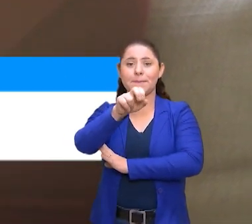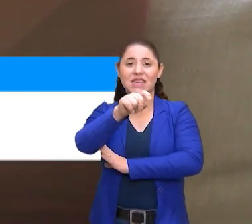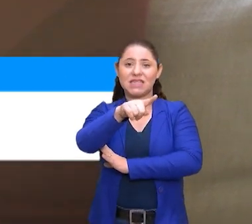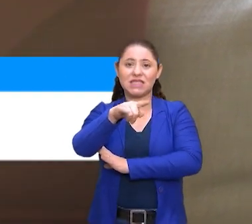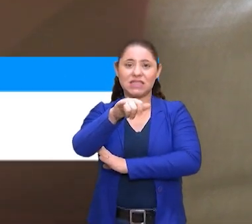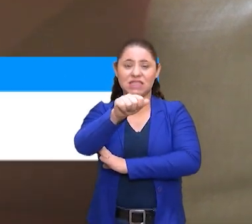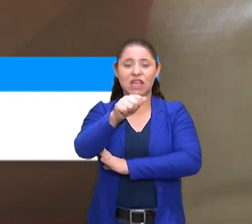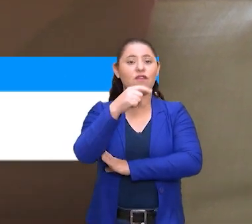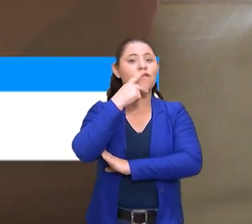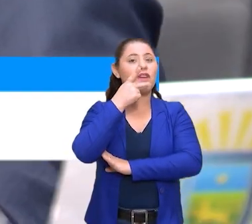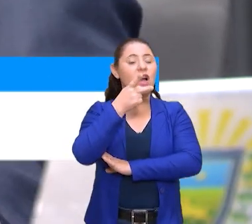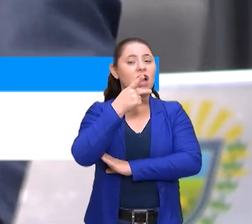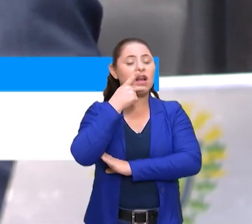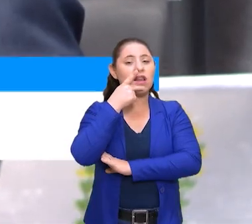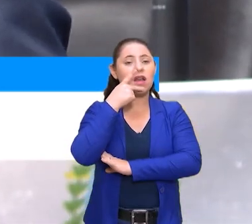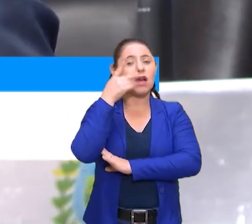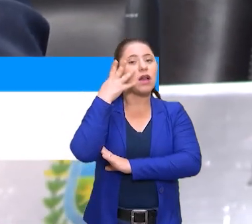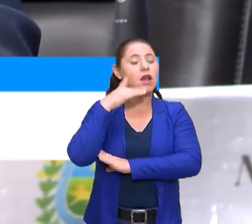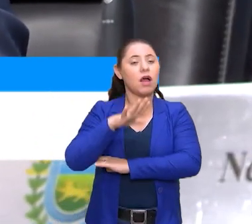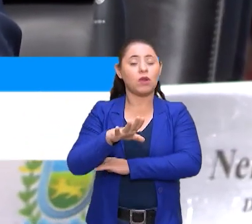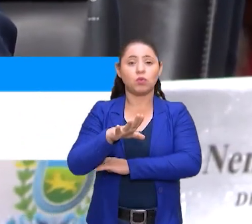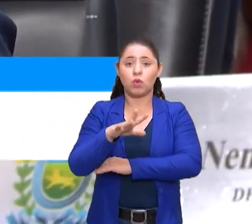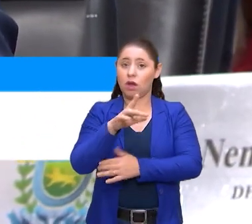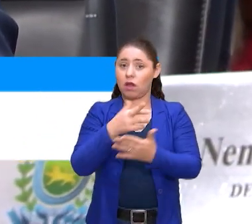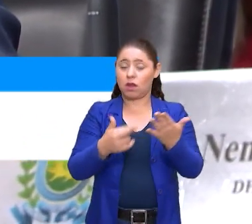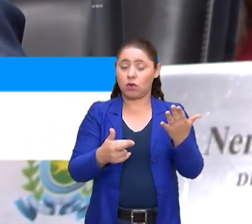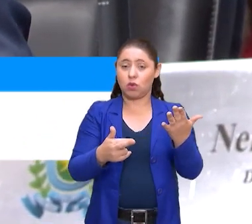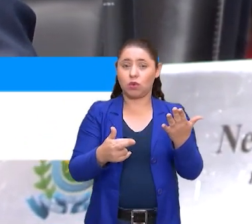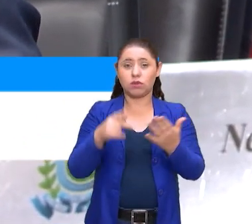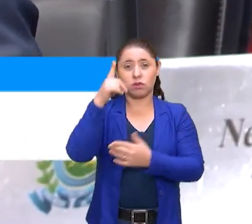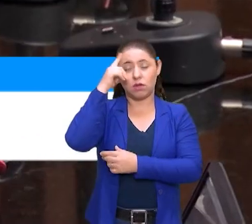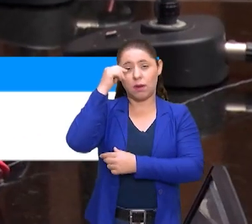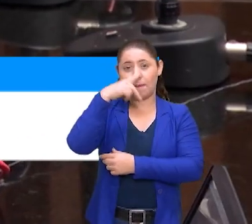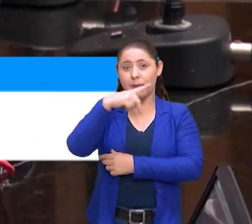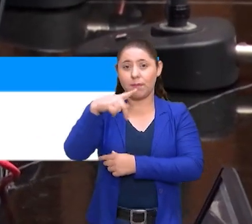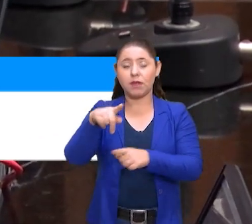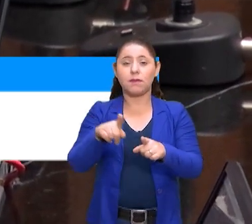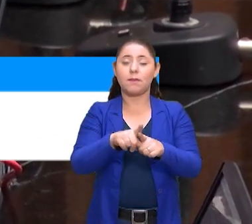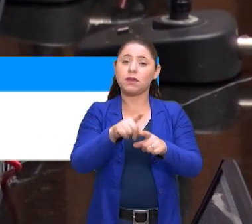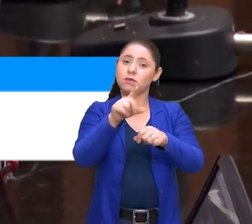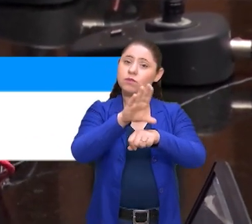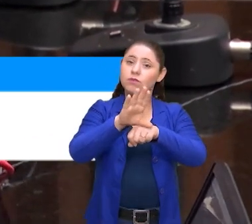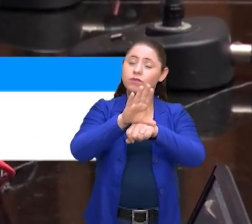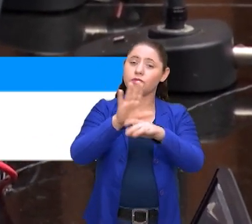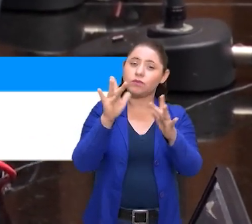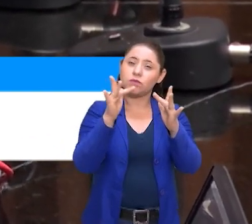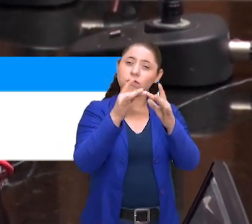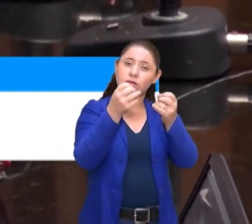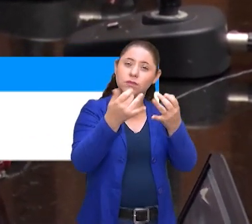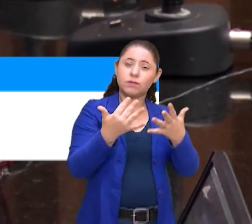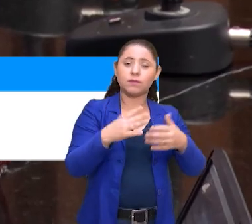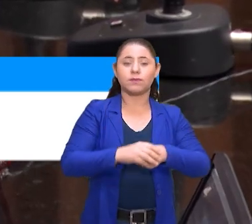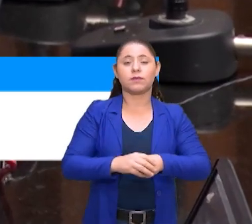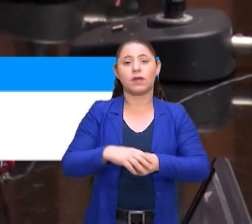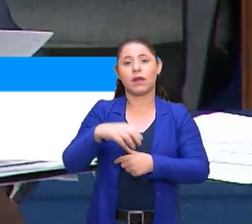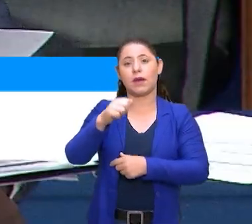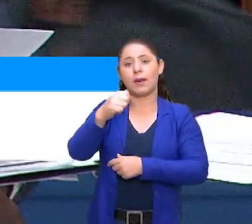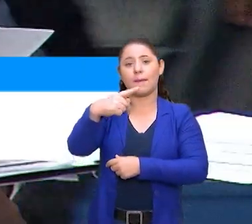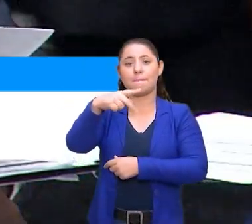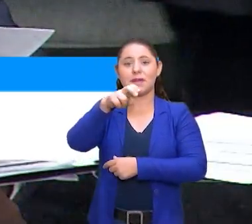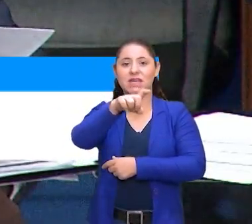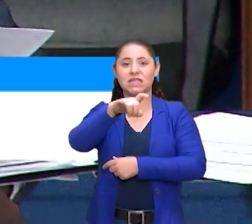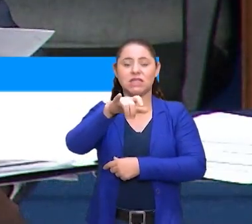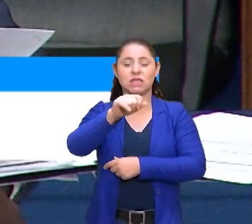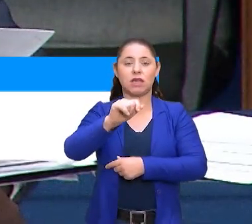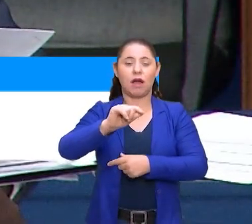de fala na infância. O relator da matéria, deputado Gerson Claro, do PP, falou sobre a constitucionalidade da matéria. A